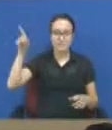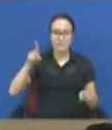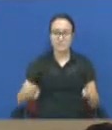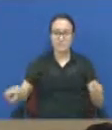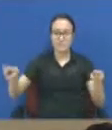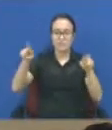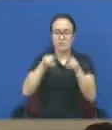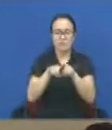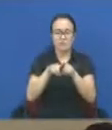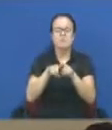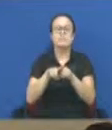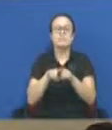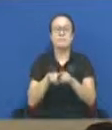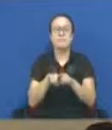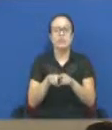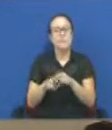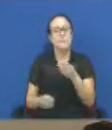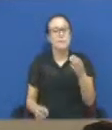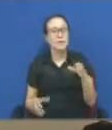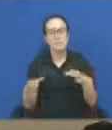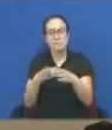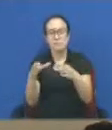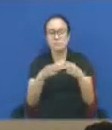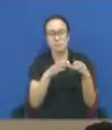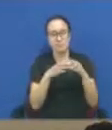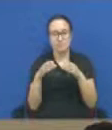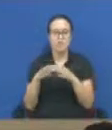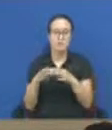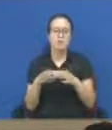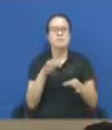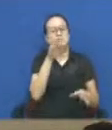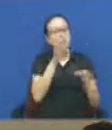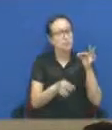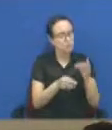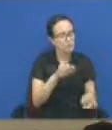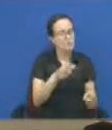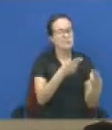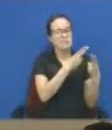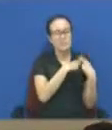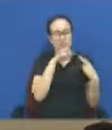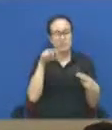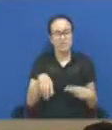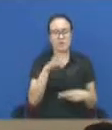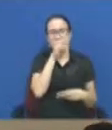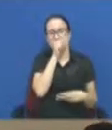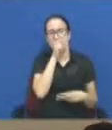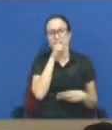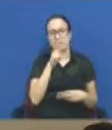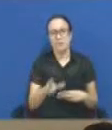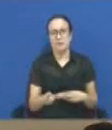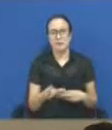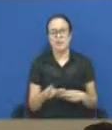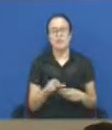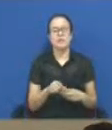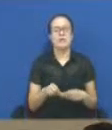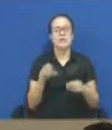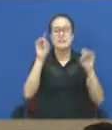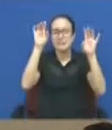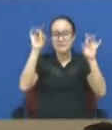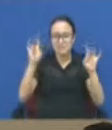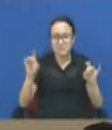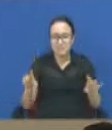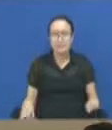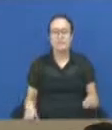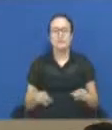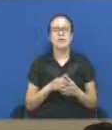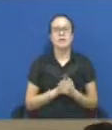do funcionamento de dependências forenses da comarca de Limeira em relação ao Juizado Especial Civil e Criminal, bem